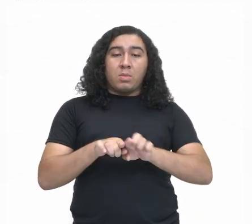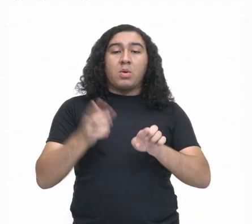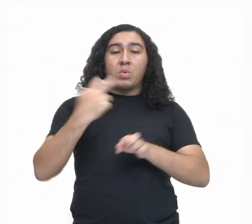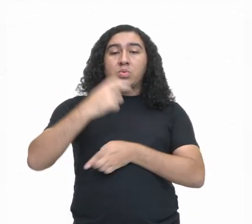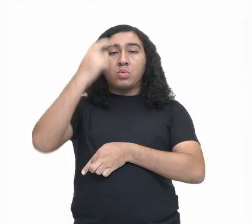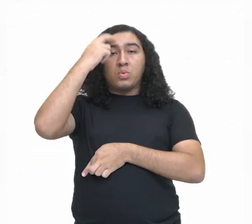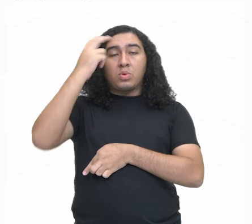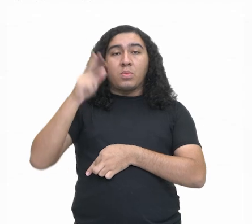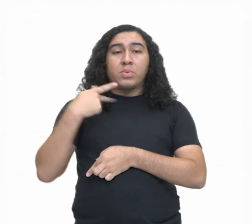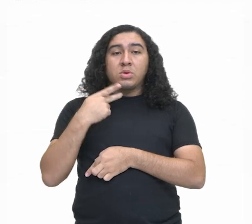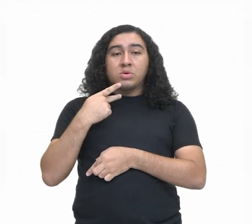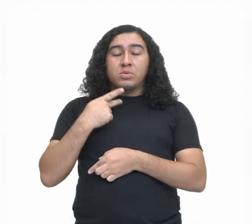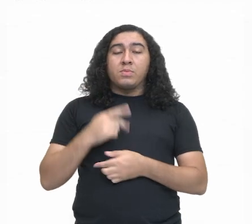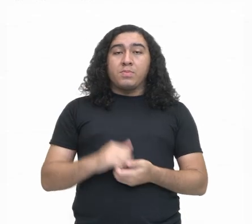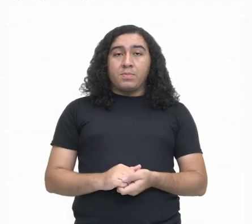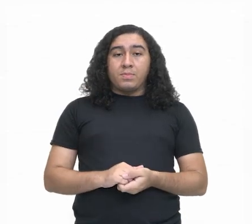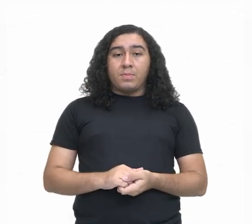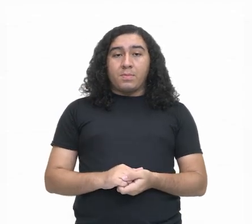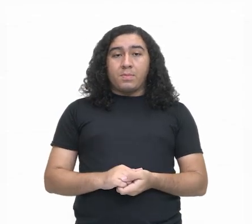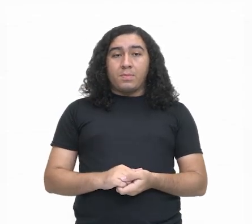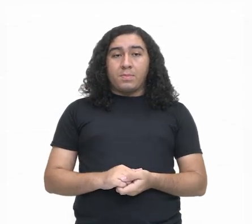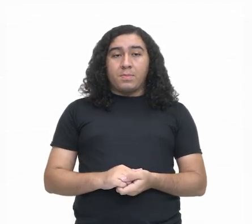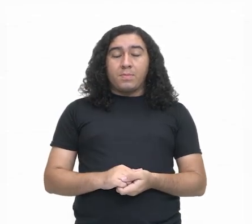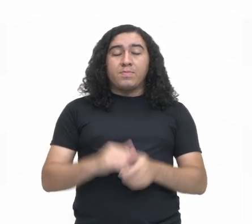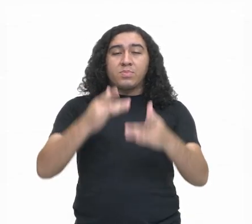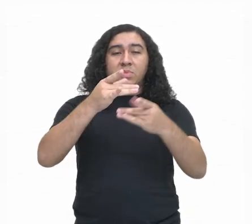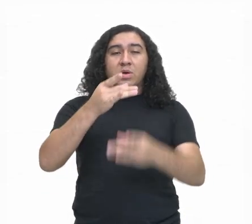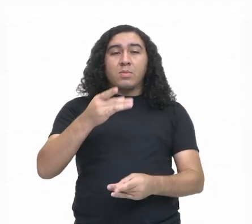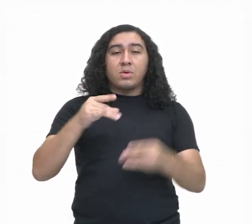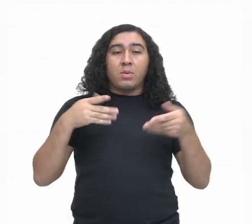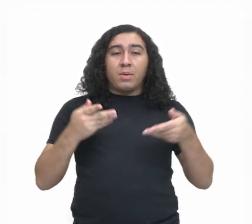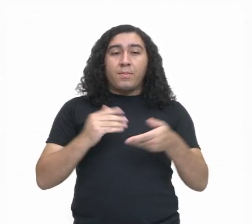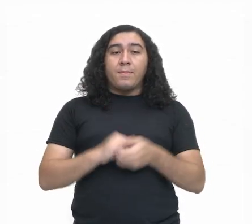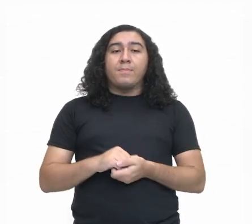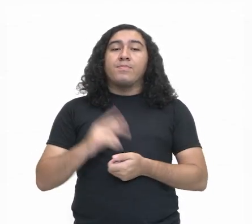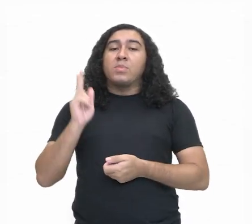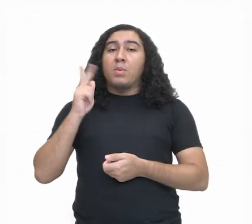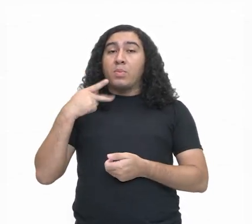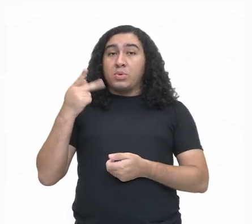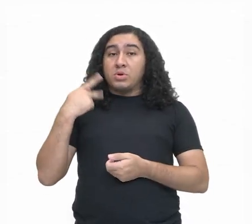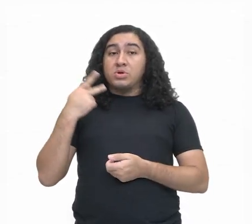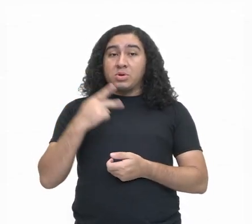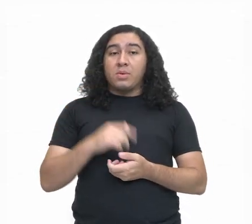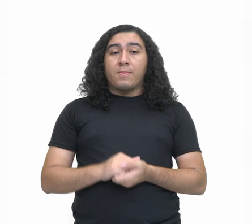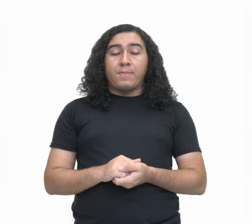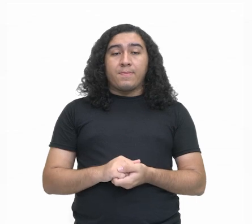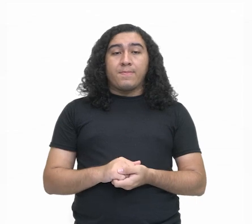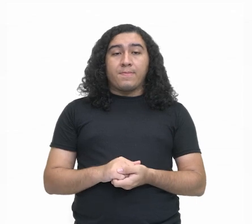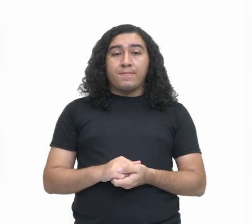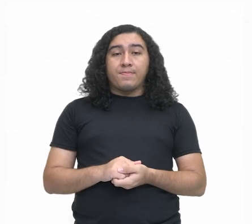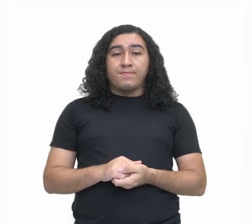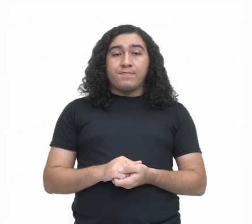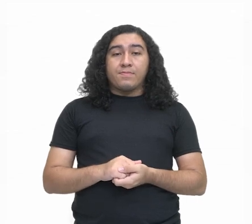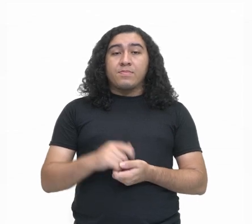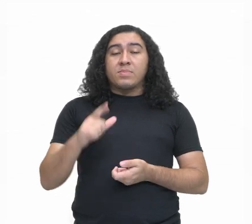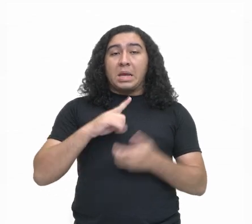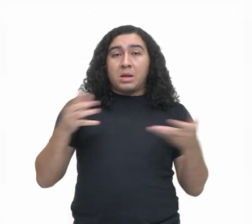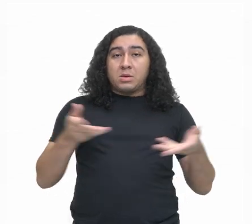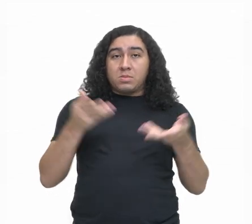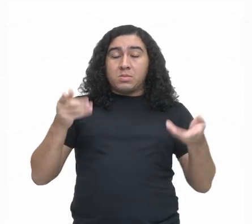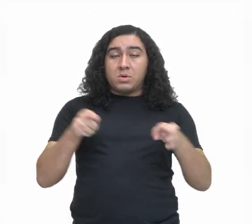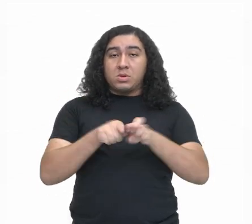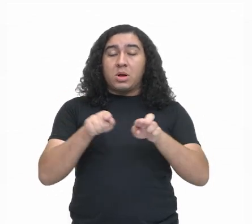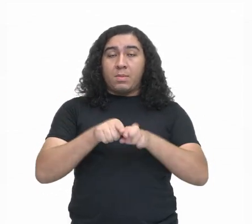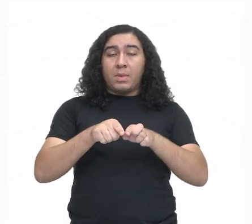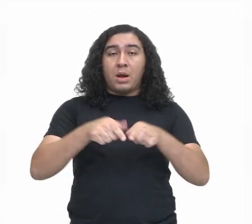estéticos, culturais e políticos. E o detalhamento, vamos falar de política e o engajamento